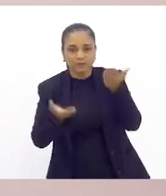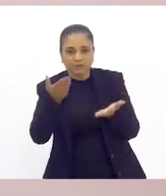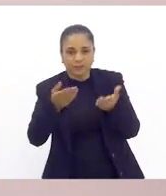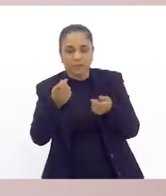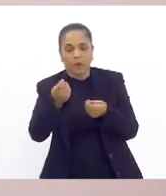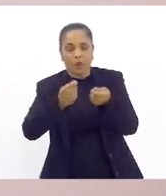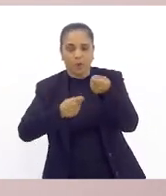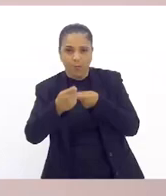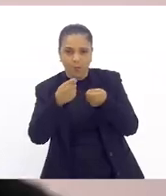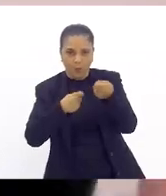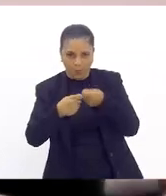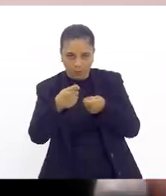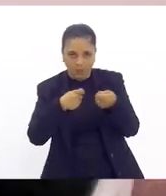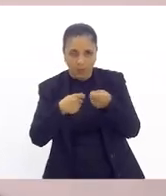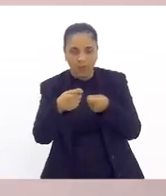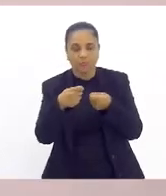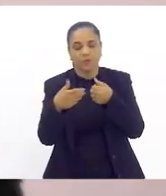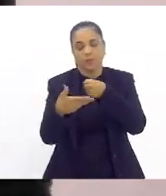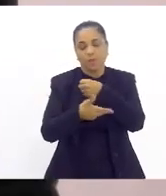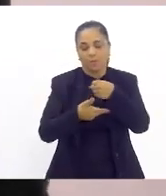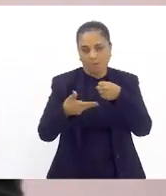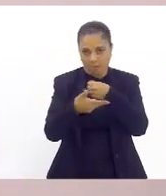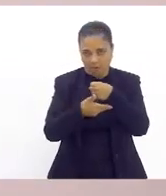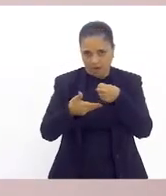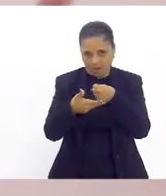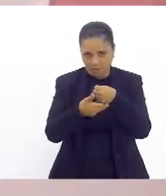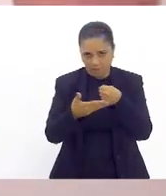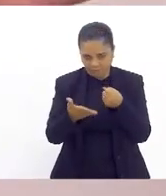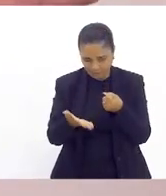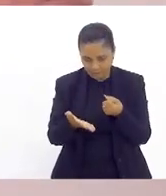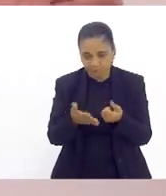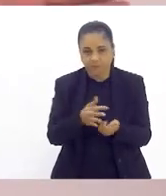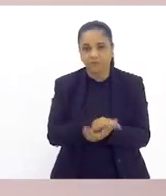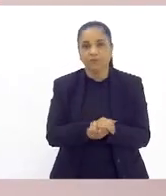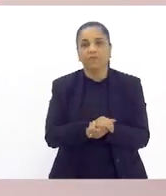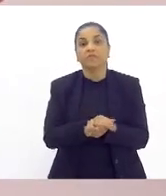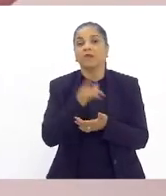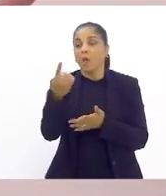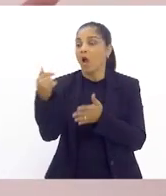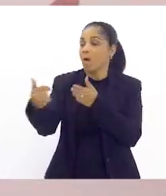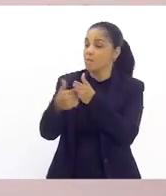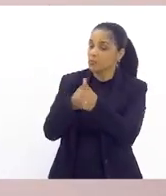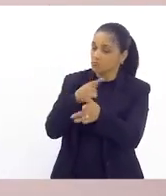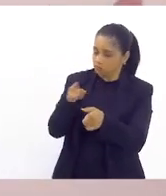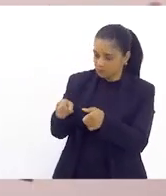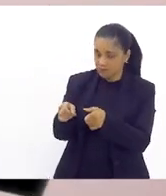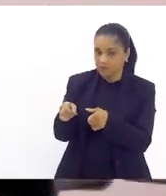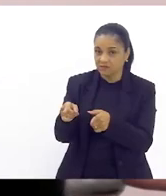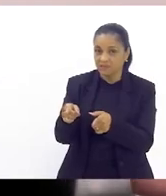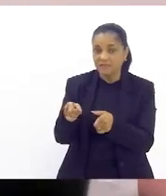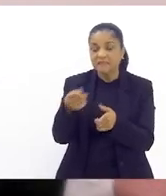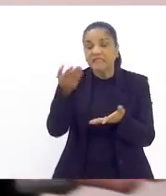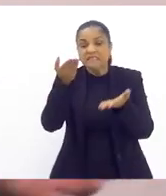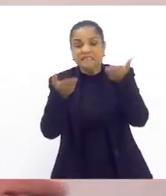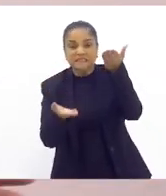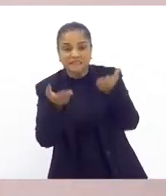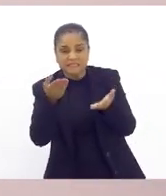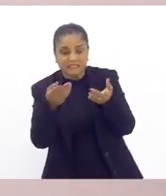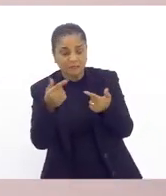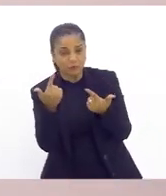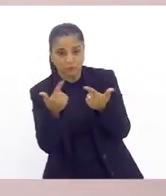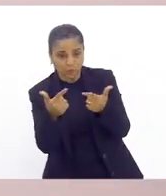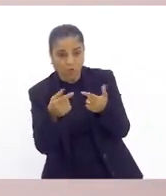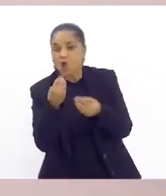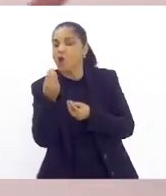financeiro do basicamente tá E aí a pergunta que você falou bom se é desequilibrado porque que vocês querem